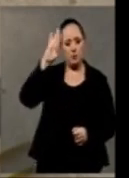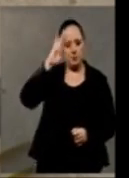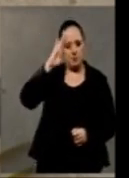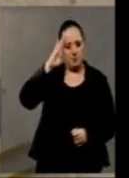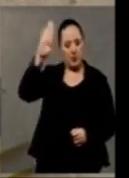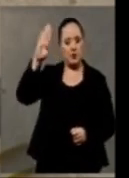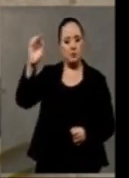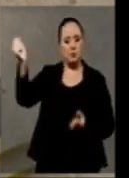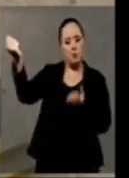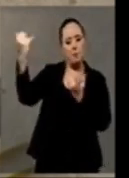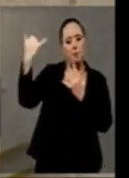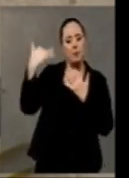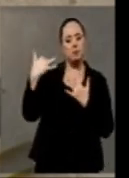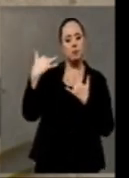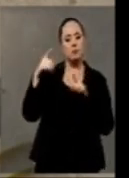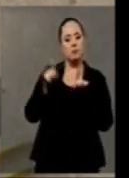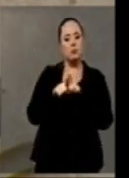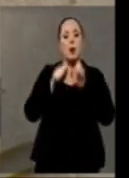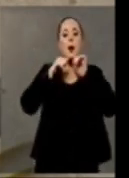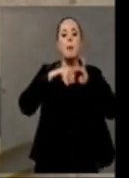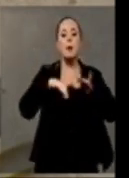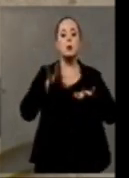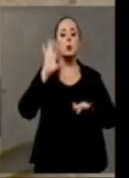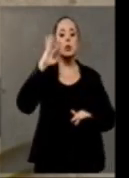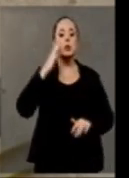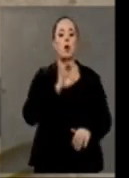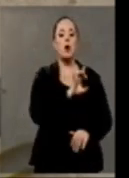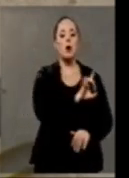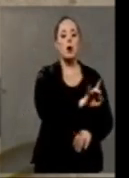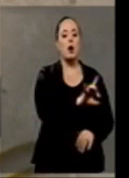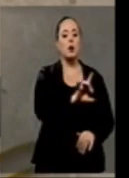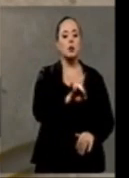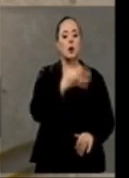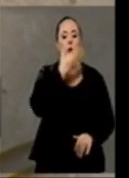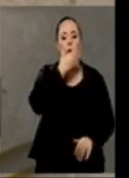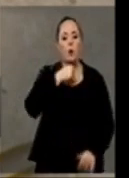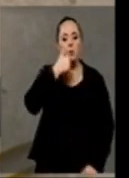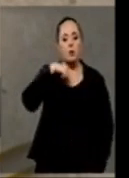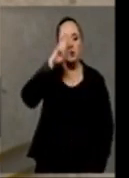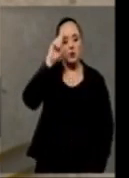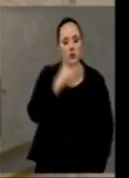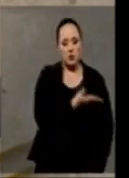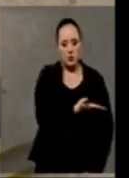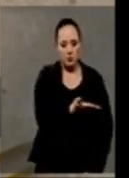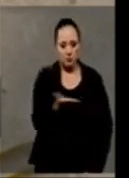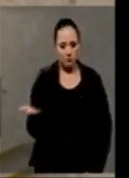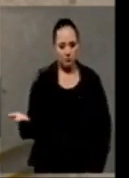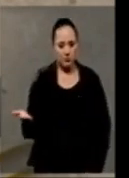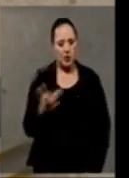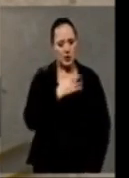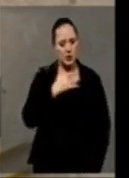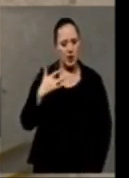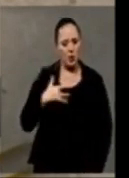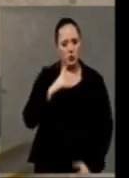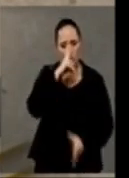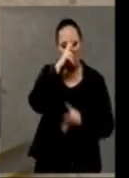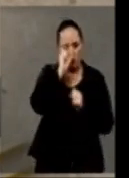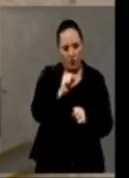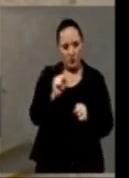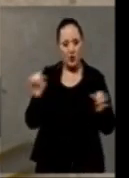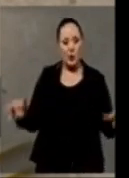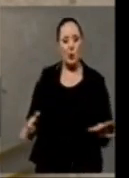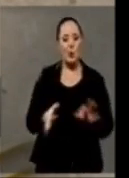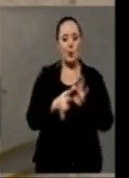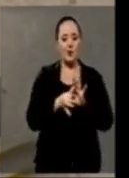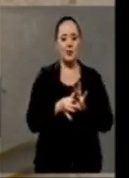ilumine as decisões de cada um das senhoras e dos senhores saúde força e união